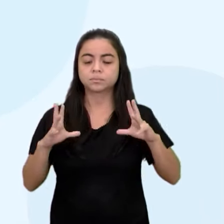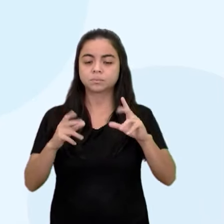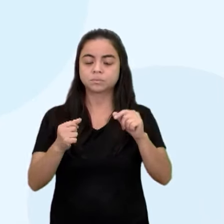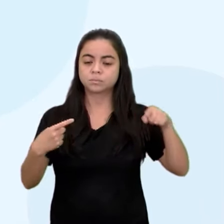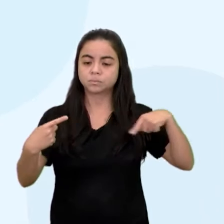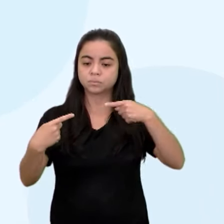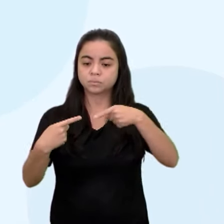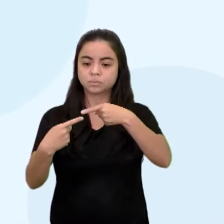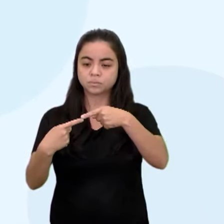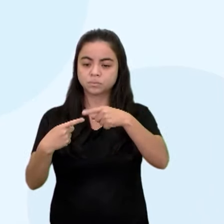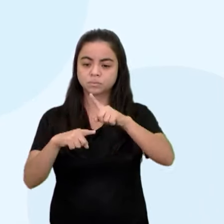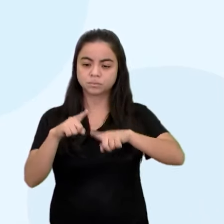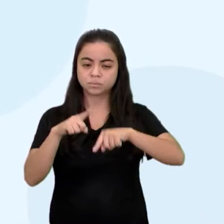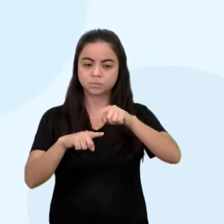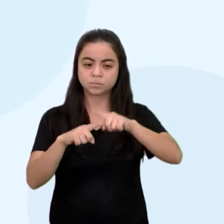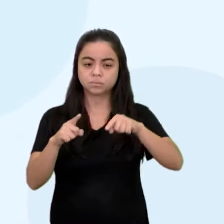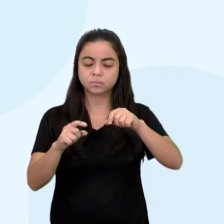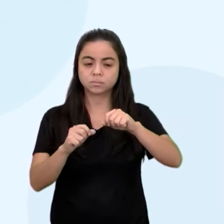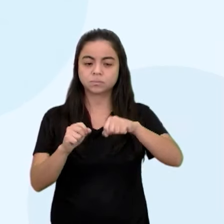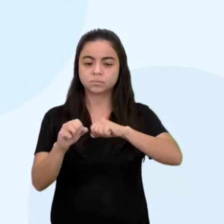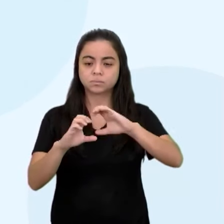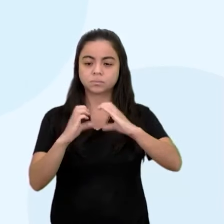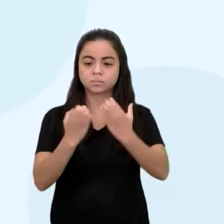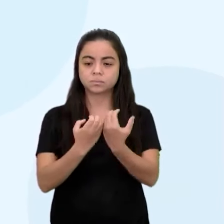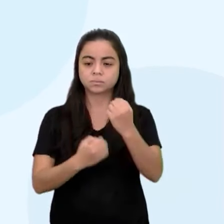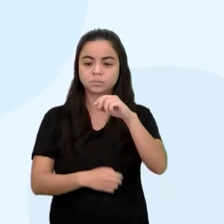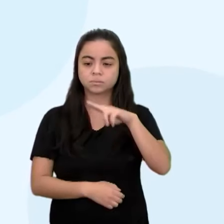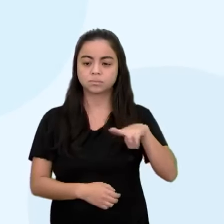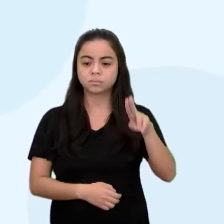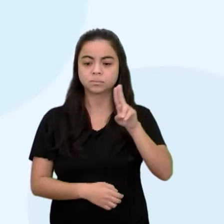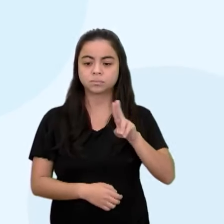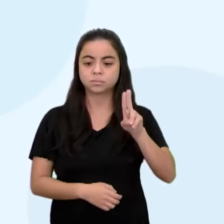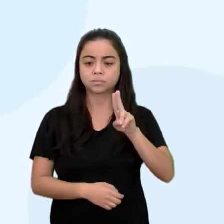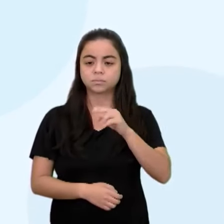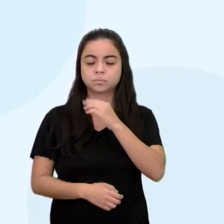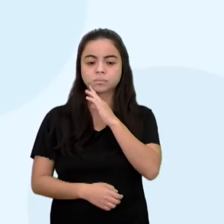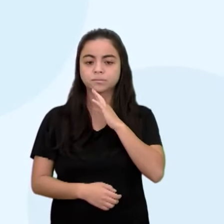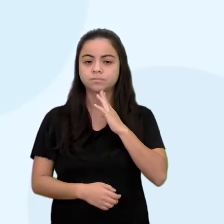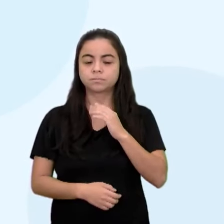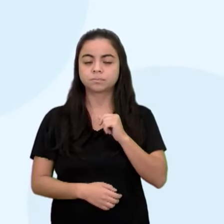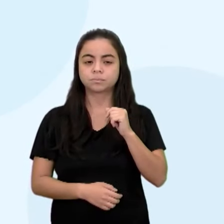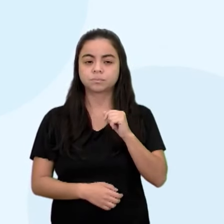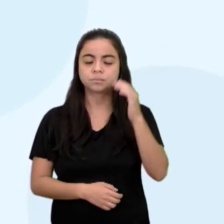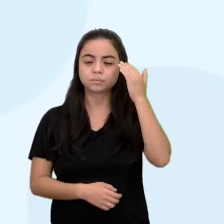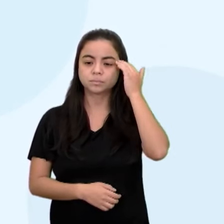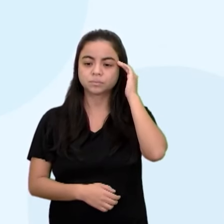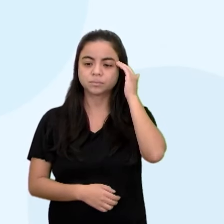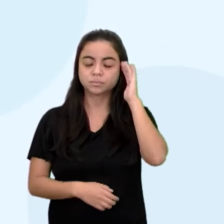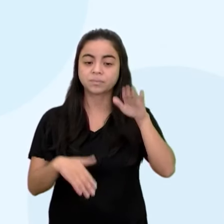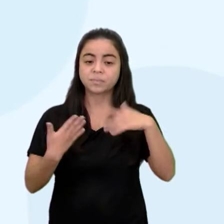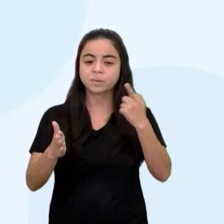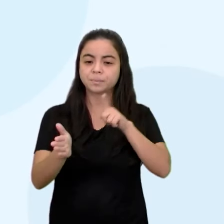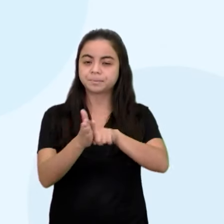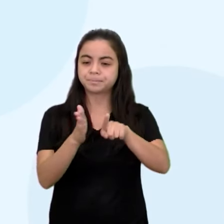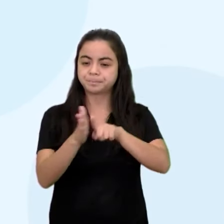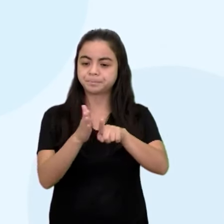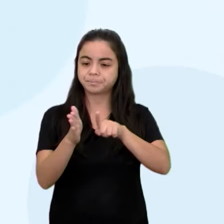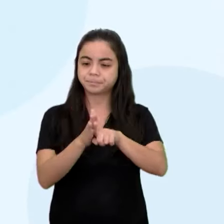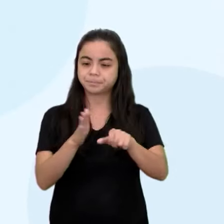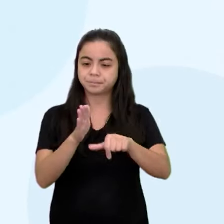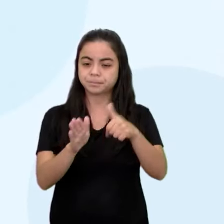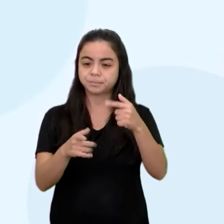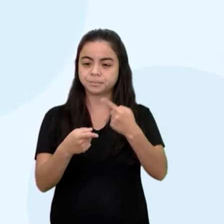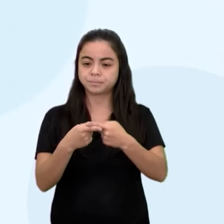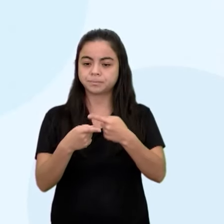ao usufruto de uma comunidade. Tudo bem? Conseguiram situar aí? E a primeira pergunta que eu fiz foi